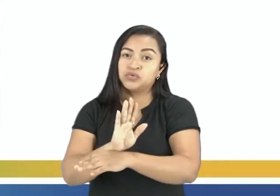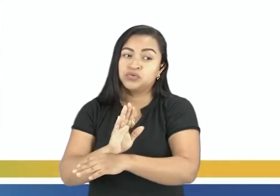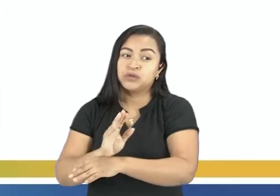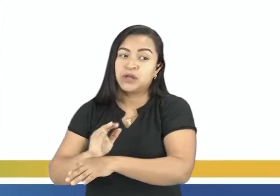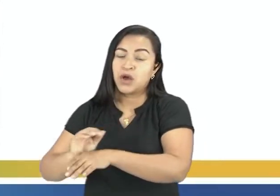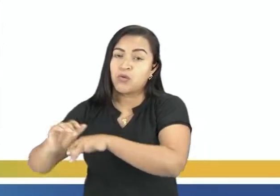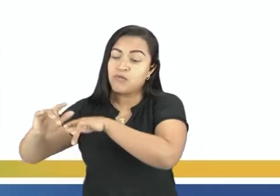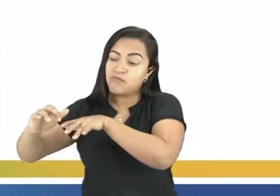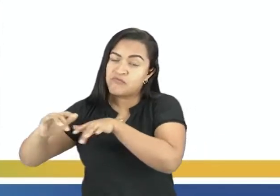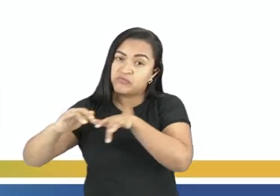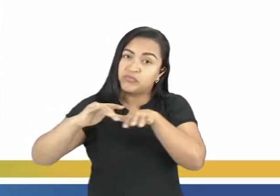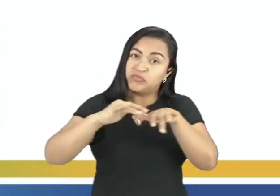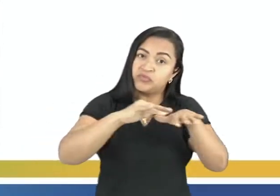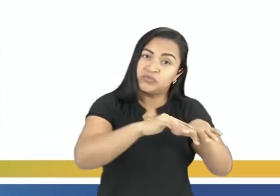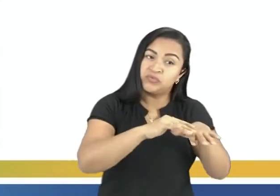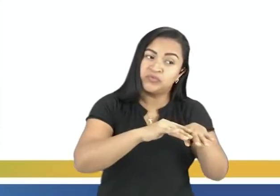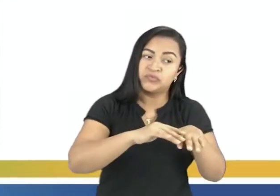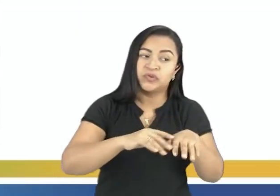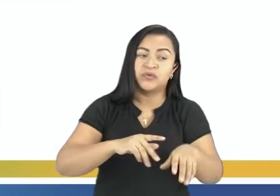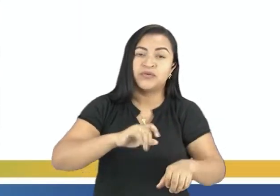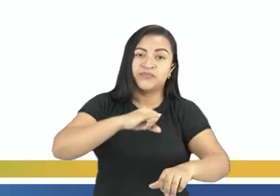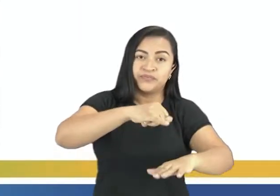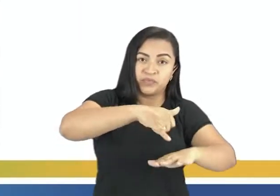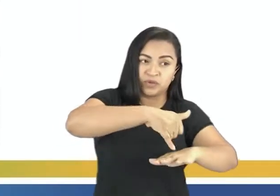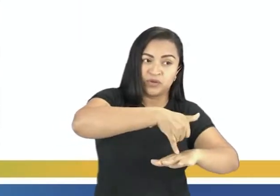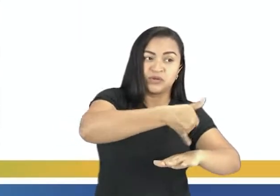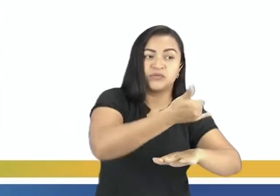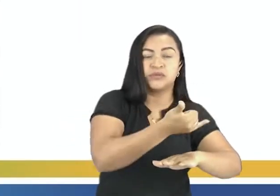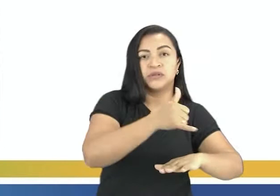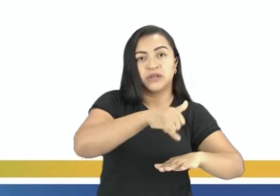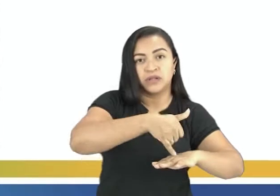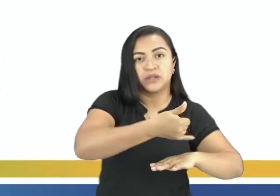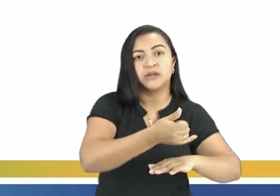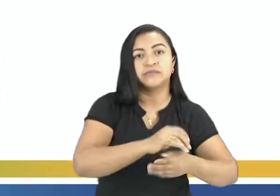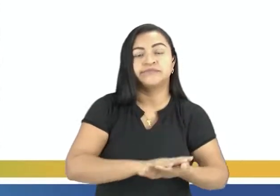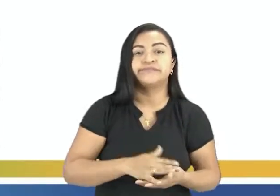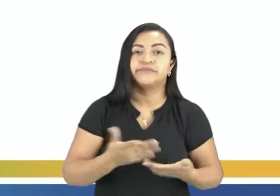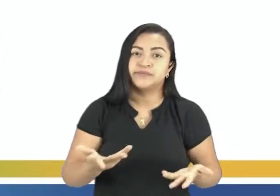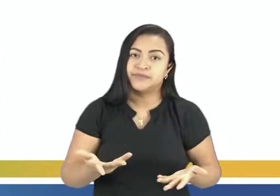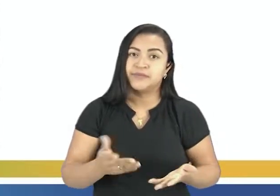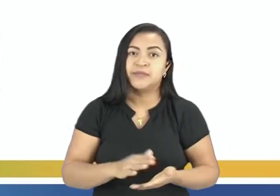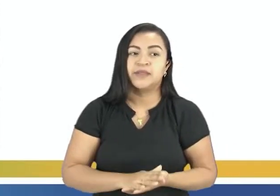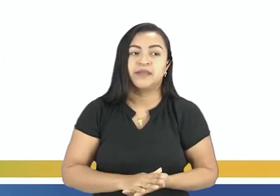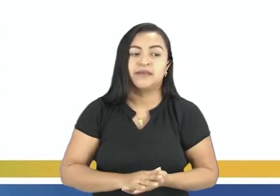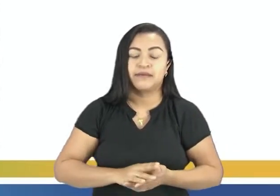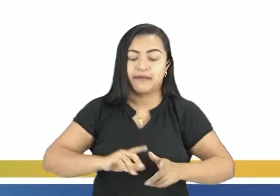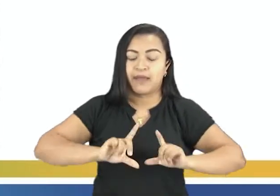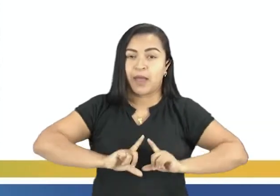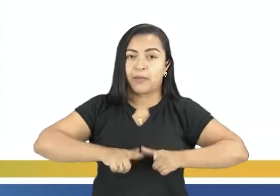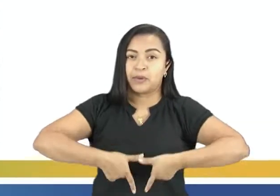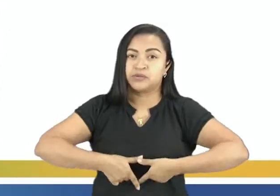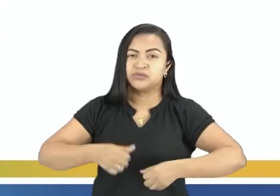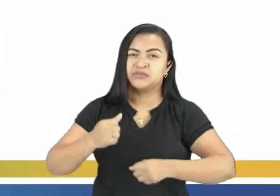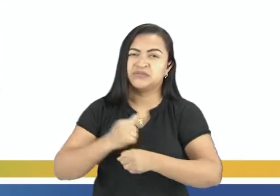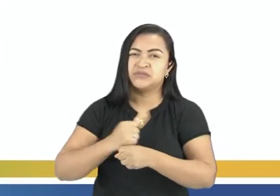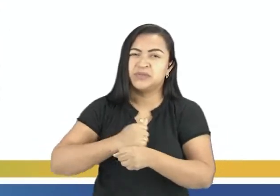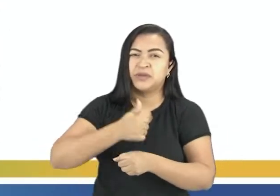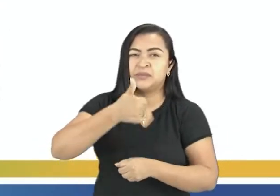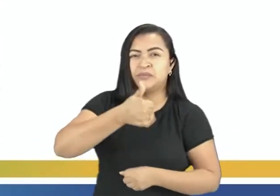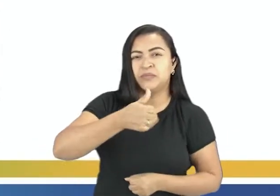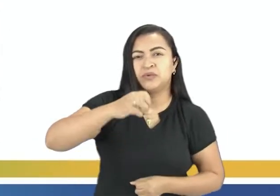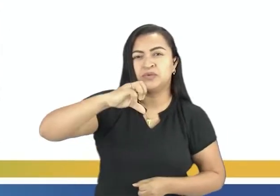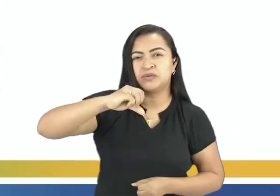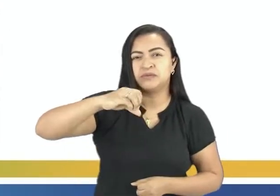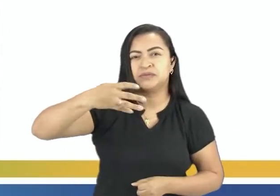da possibilidade dos judeus retornarem para a Terra Prometida. No caso, viria a ser Israel a partir de 1947, com